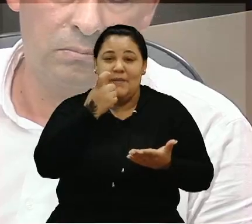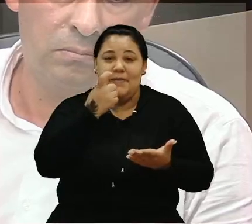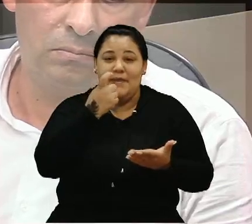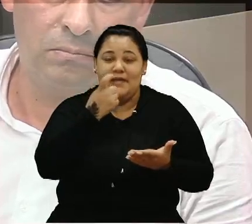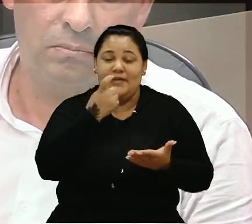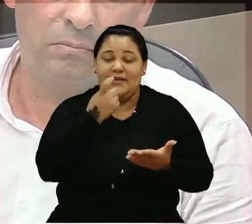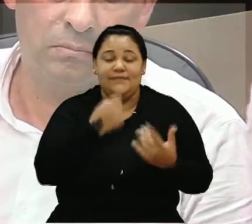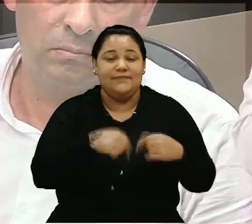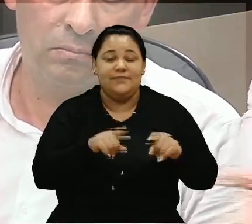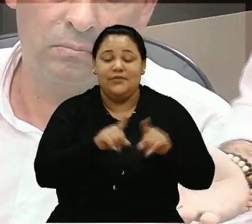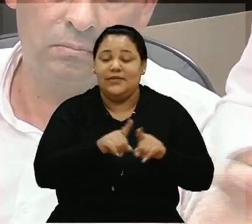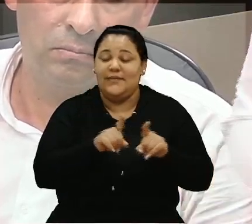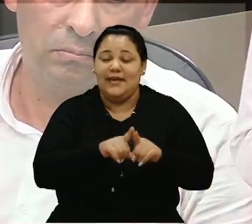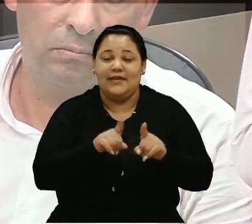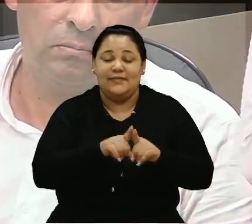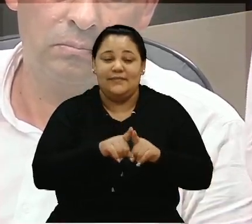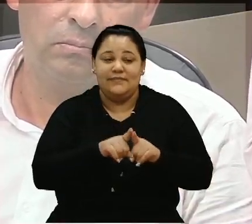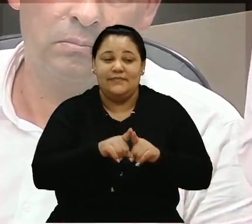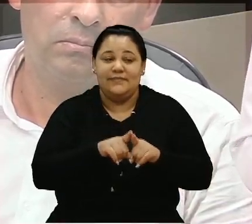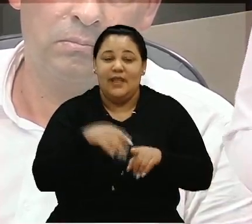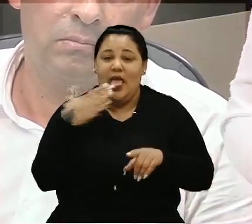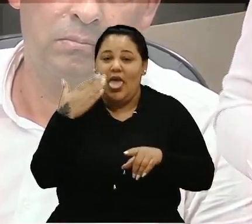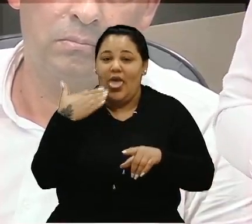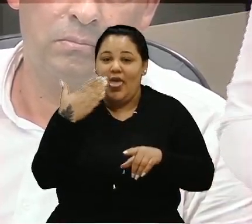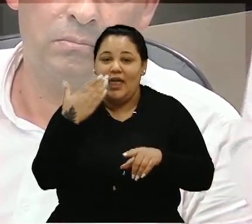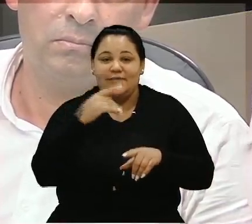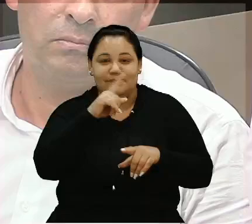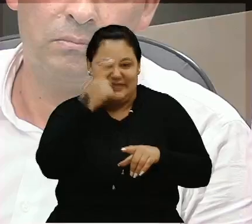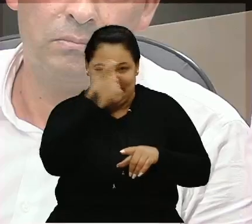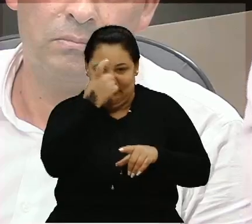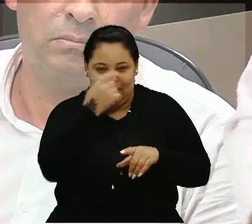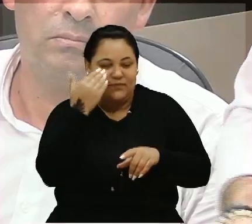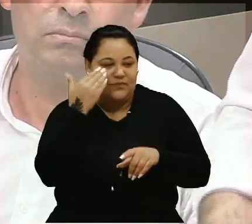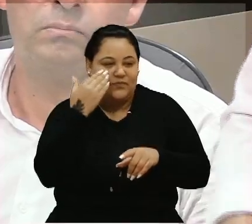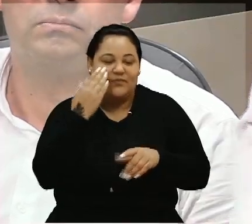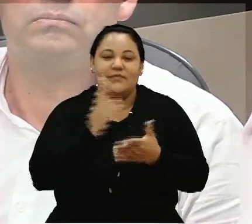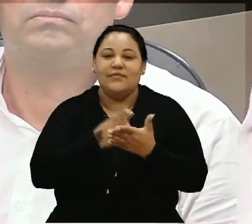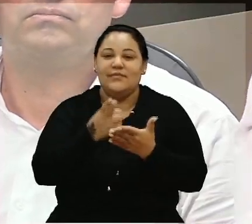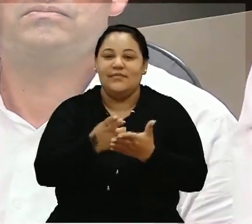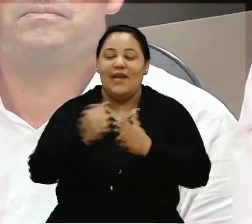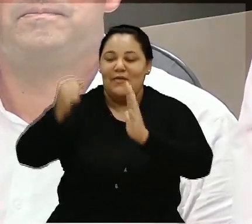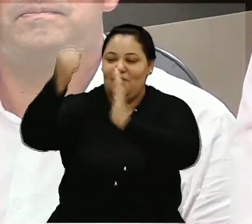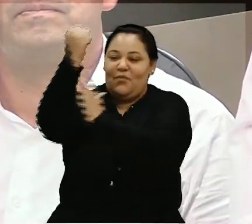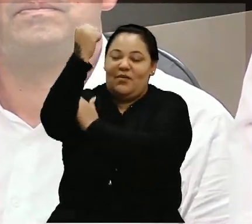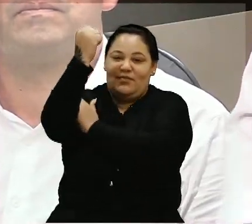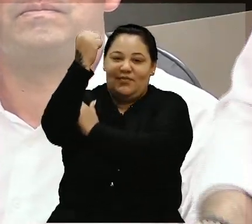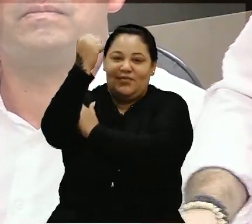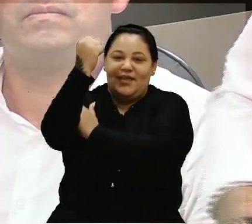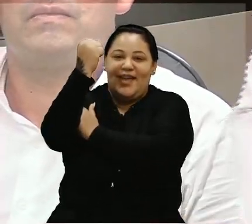nunca liguei uma arma de choque. O que resolve sempre o empoderamento feminino, mais do que